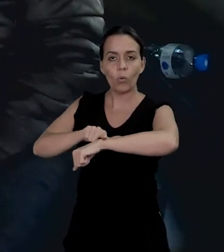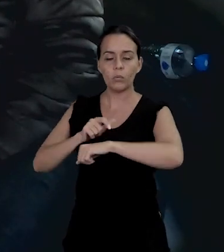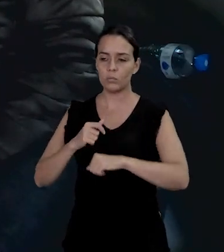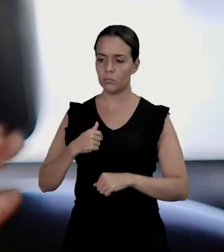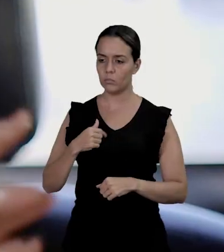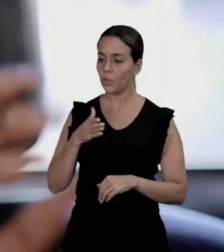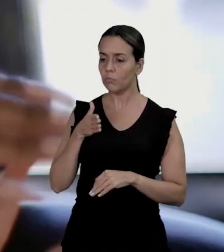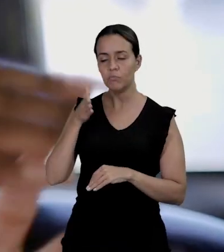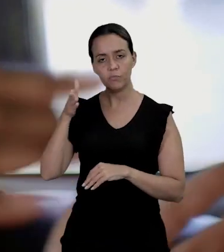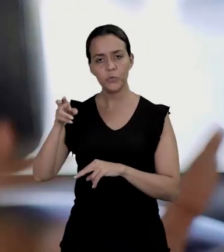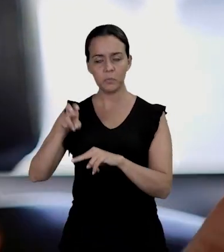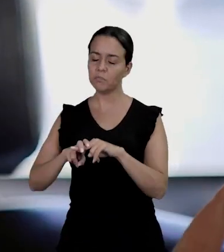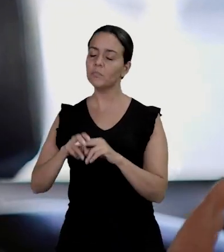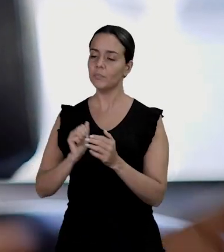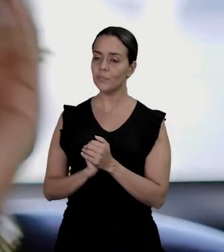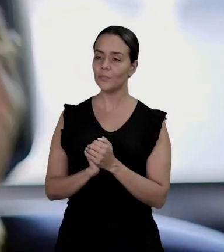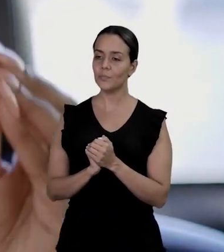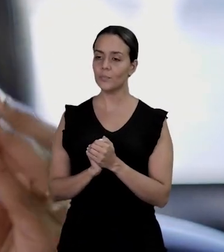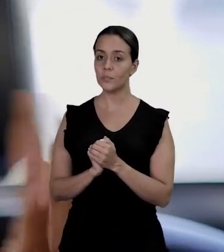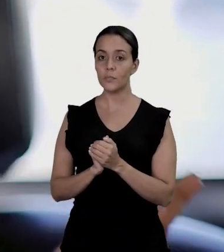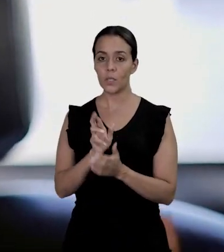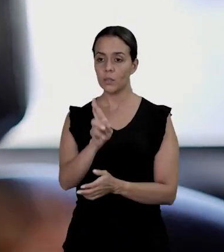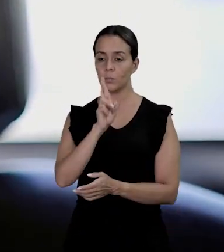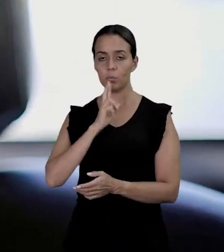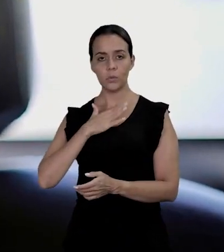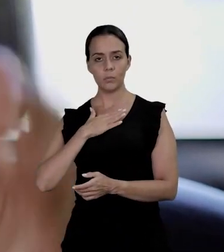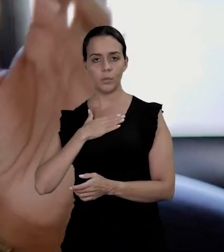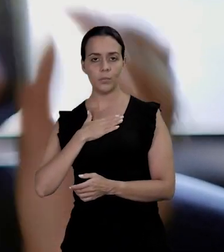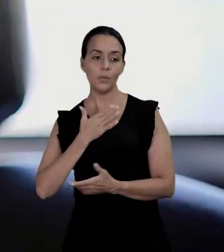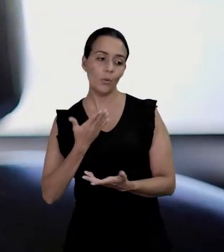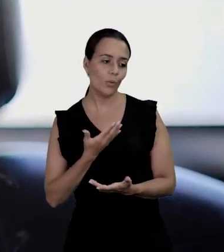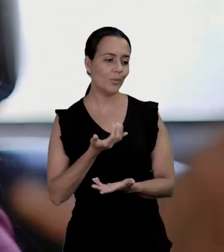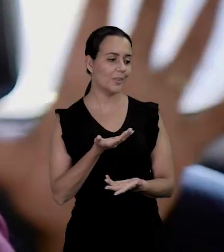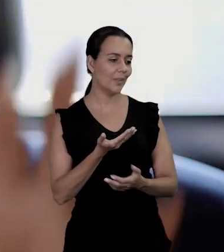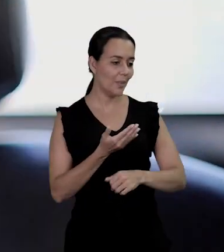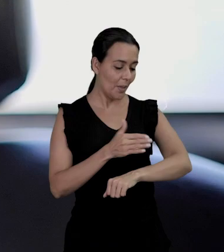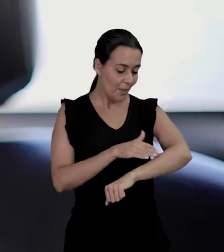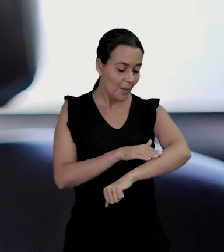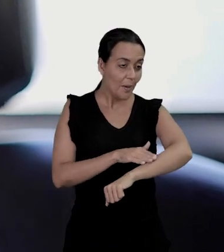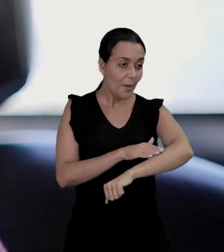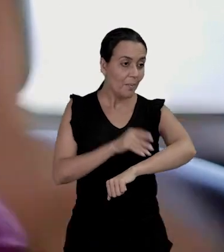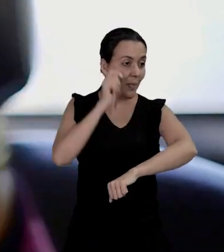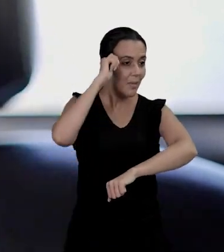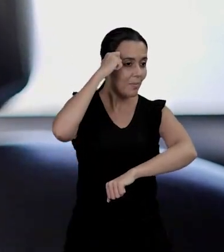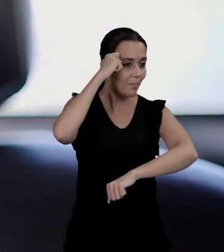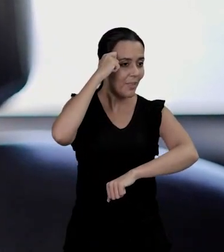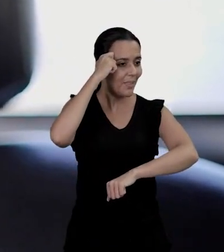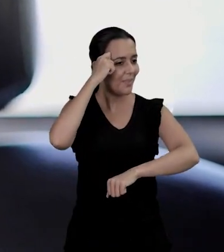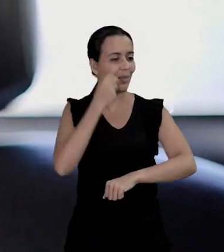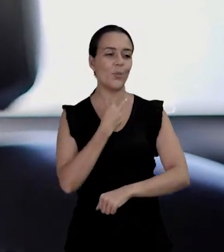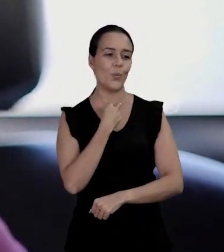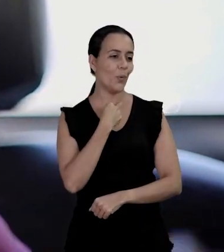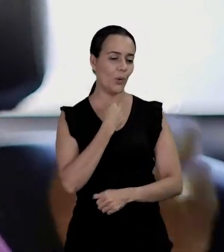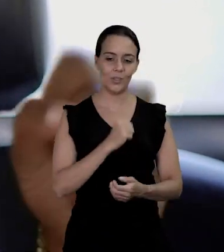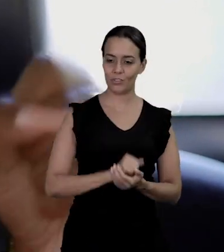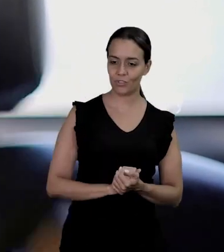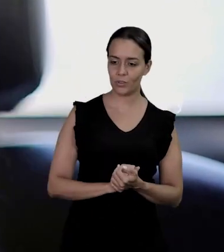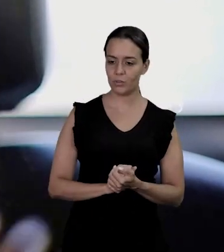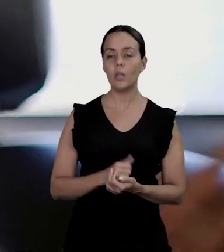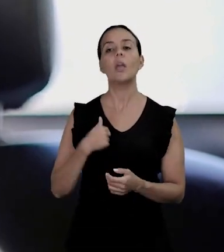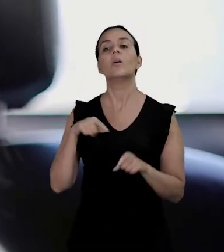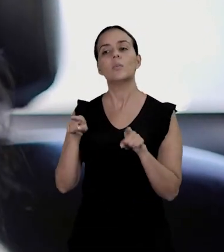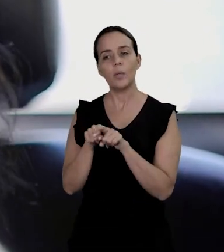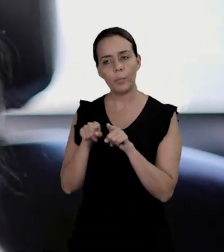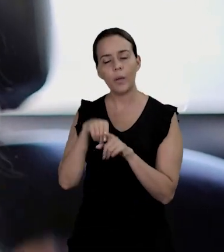não faz. Fui mais 5. Todas eram a mesma coisa. Eles agendavam, eu chegava lá, sentava. Quando me chamavam para dentro da sala, Nossa.